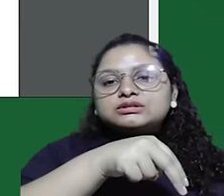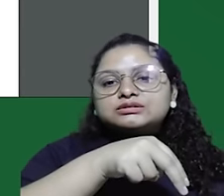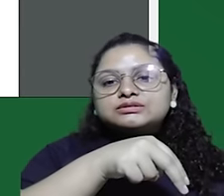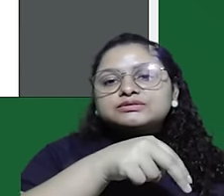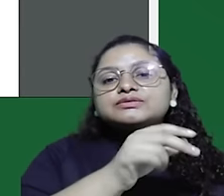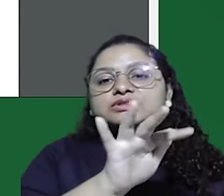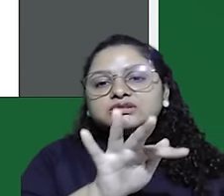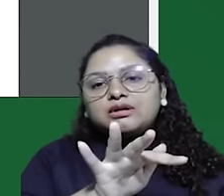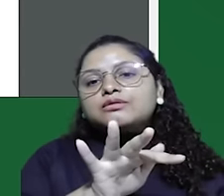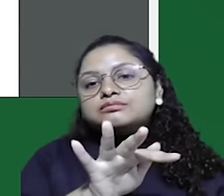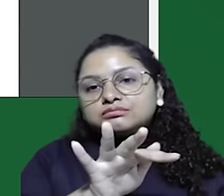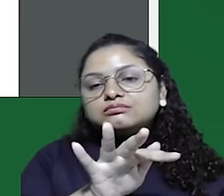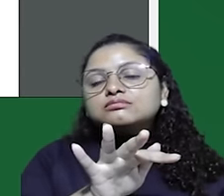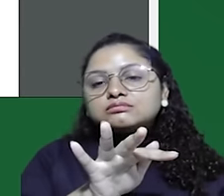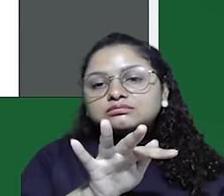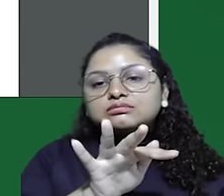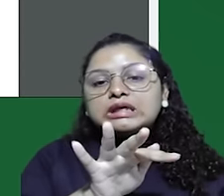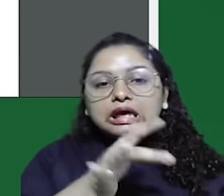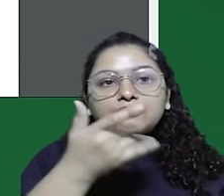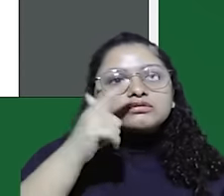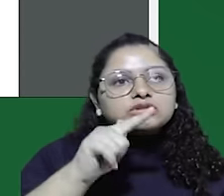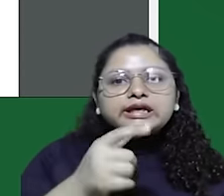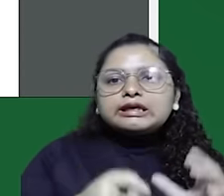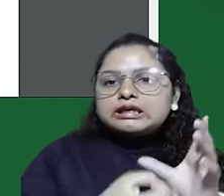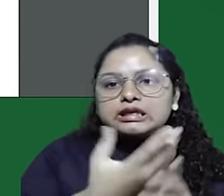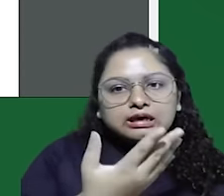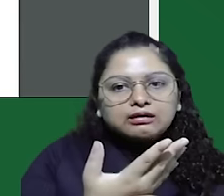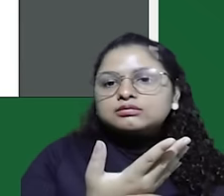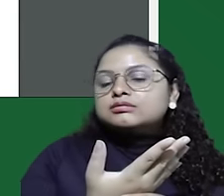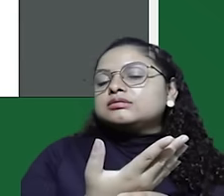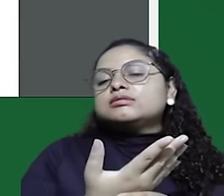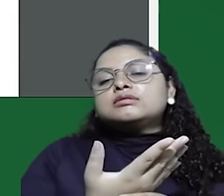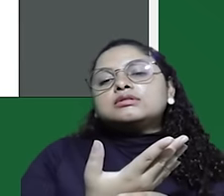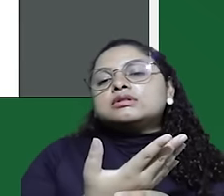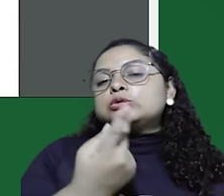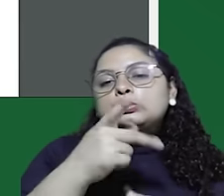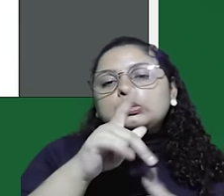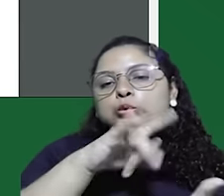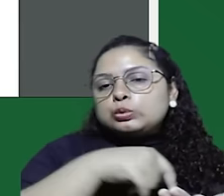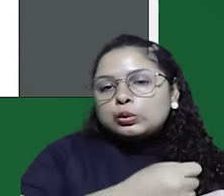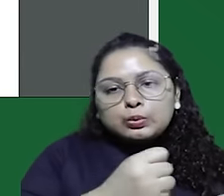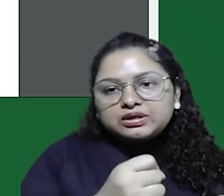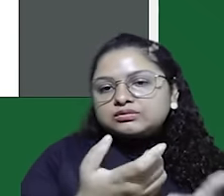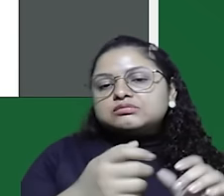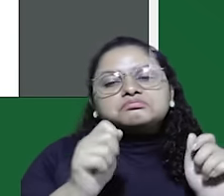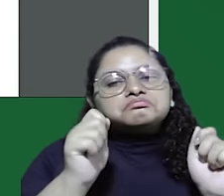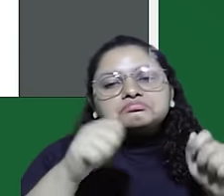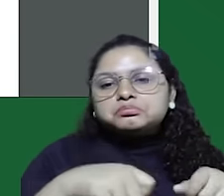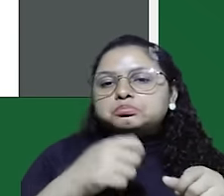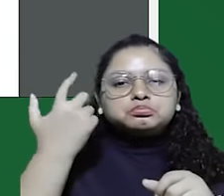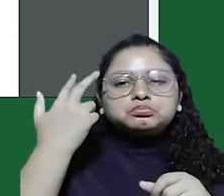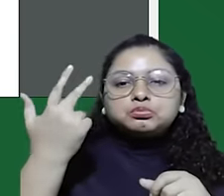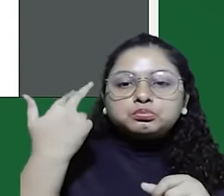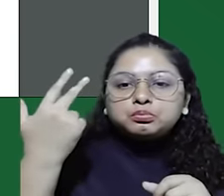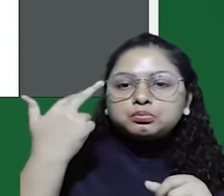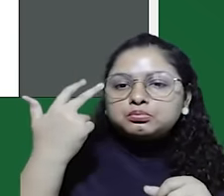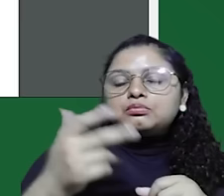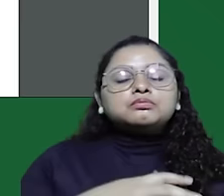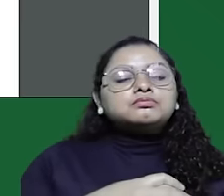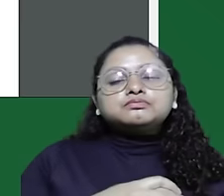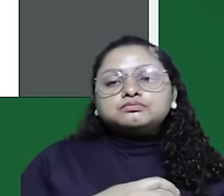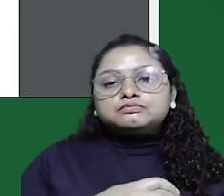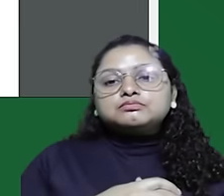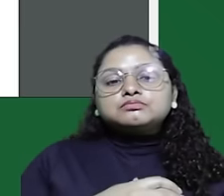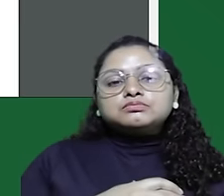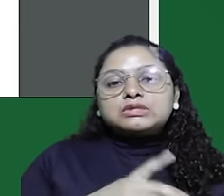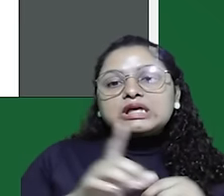alguns ajustes ali para você poder fazer ali a emissão do seu documento à distância no caso eh do